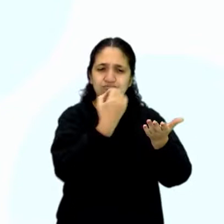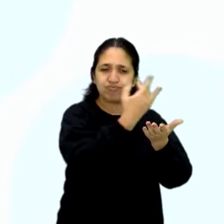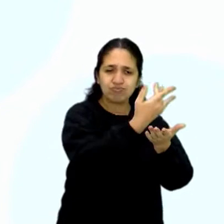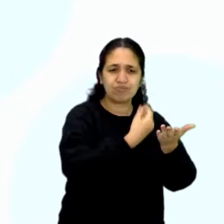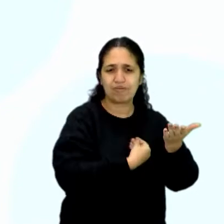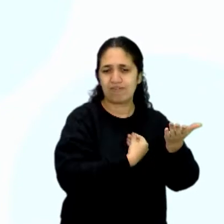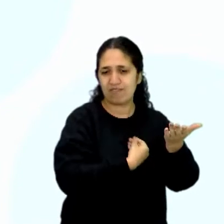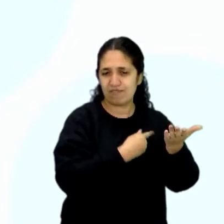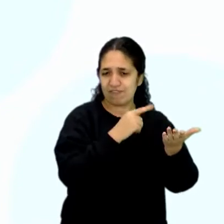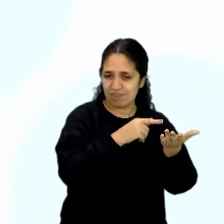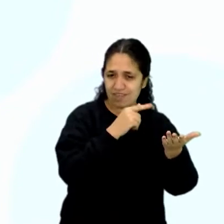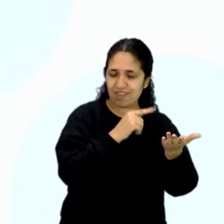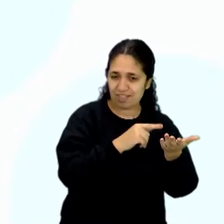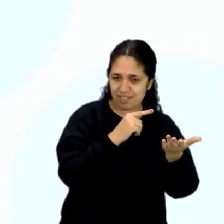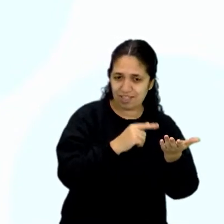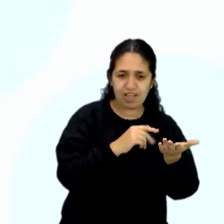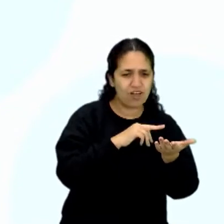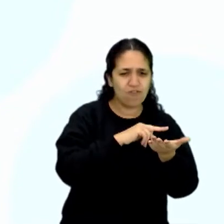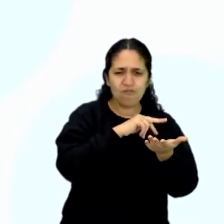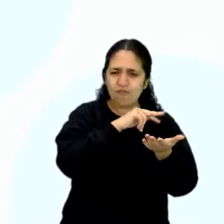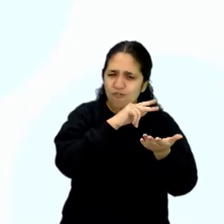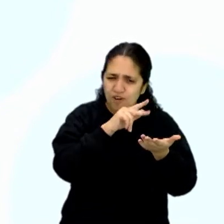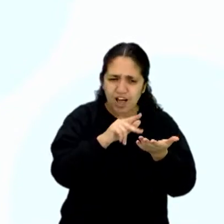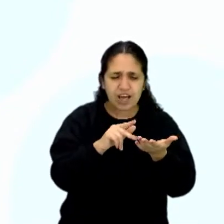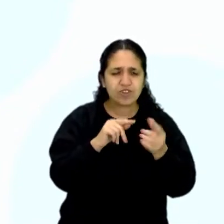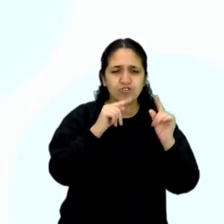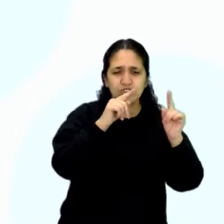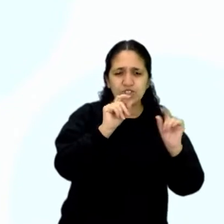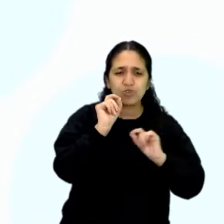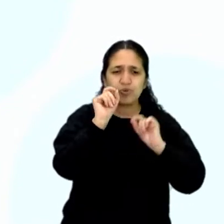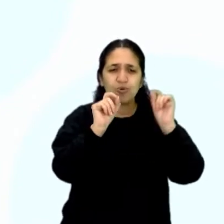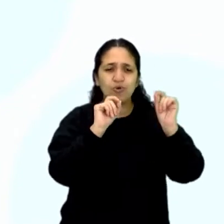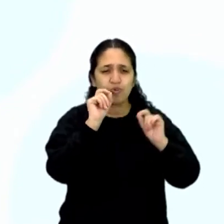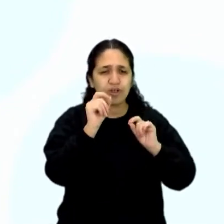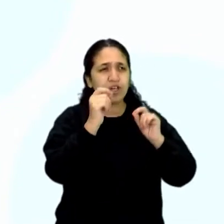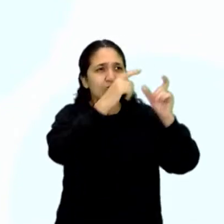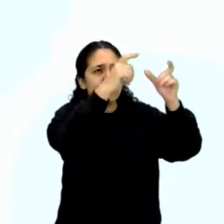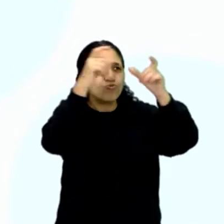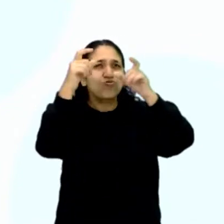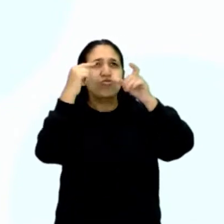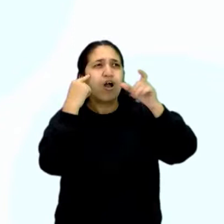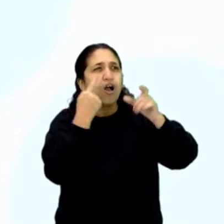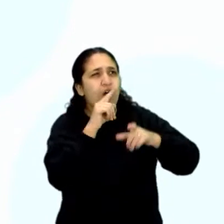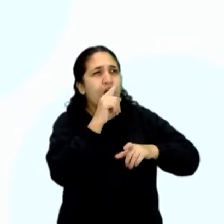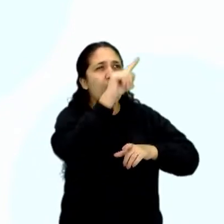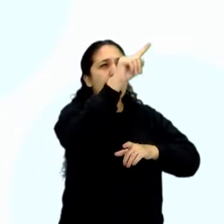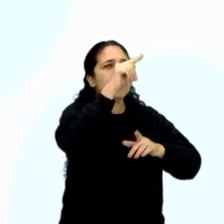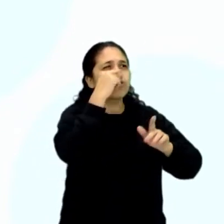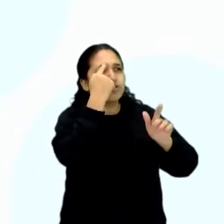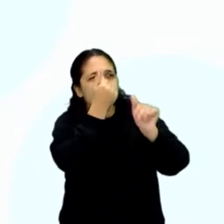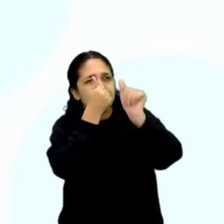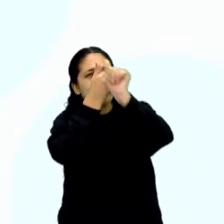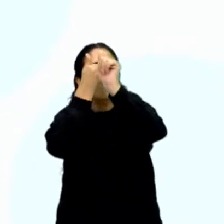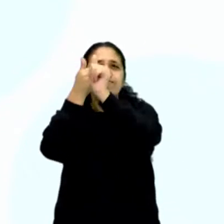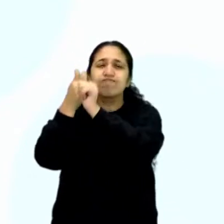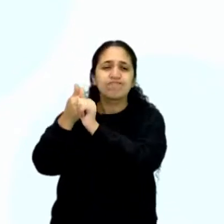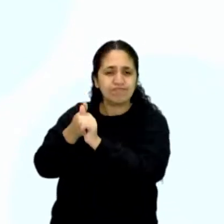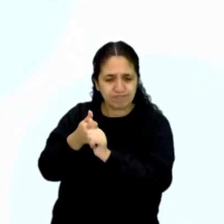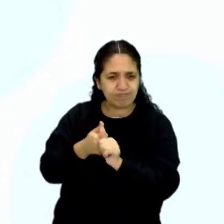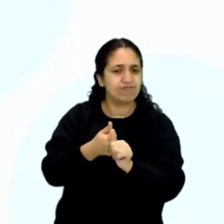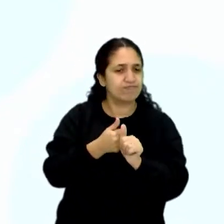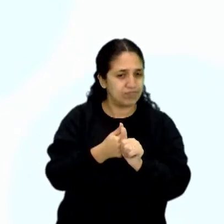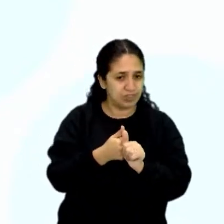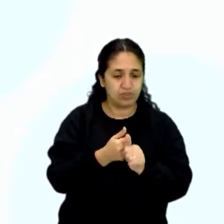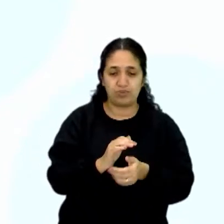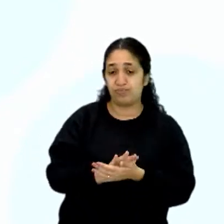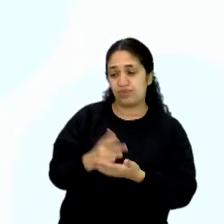dias. E lançamos vários satélites que aproximam de nós os lugares distantes. E nunca deixamos